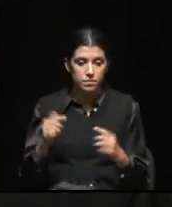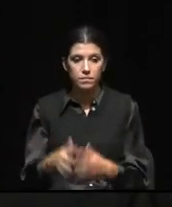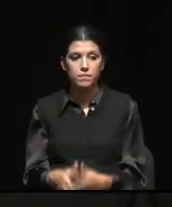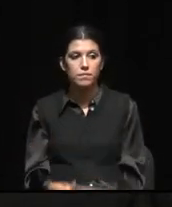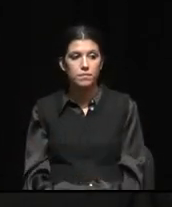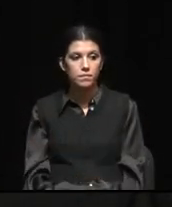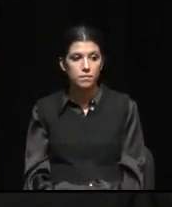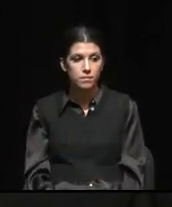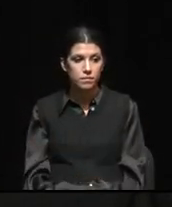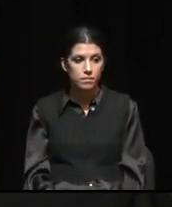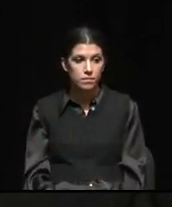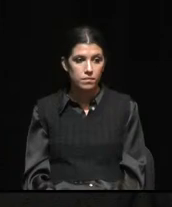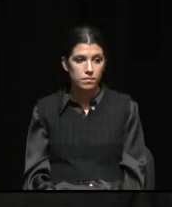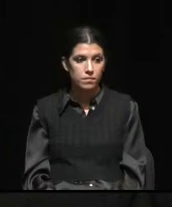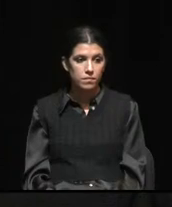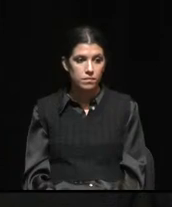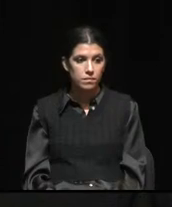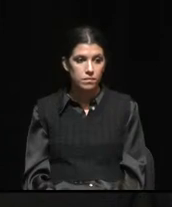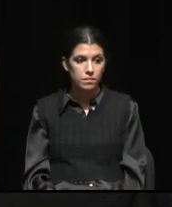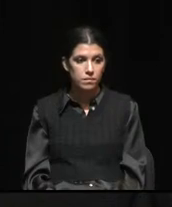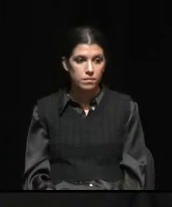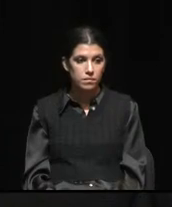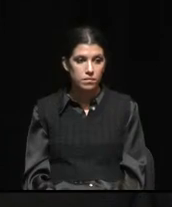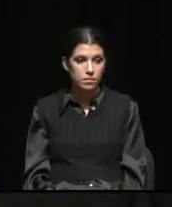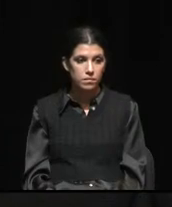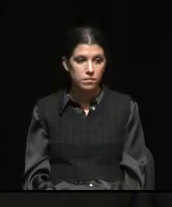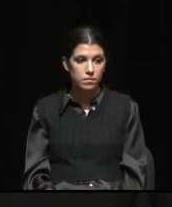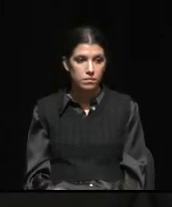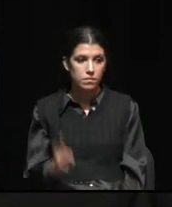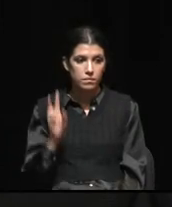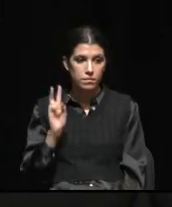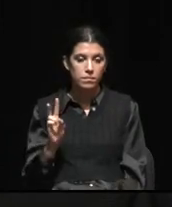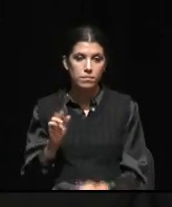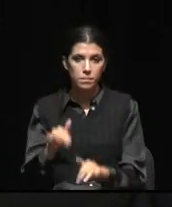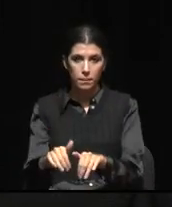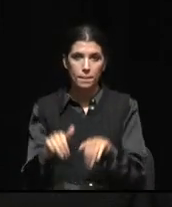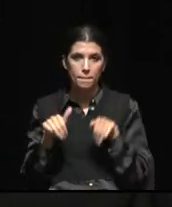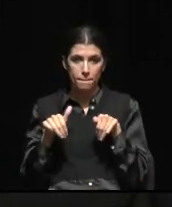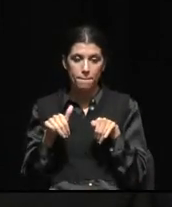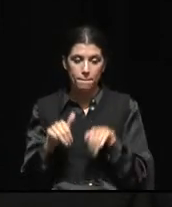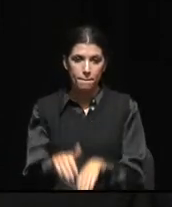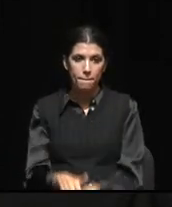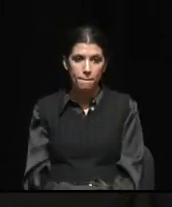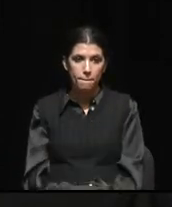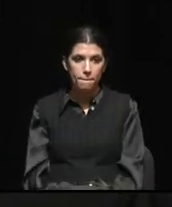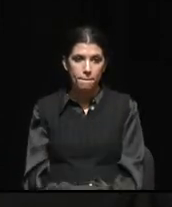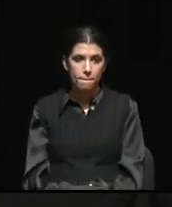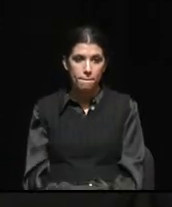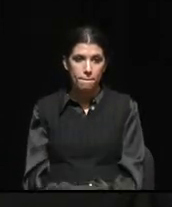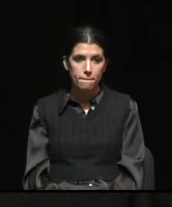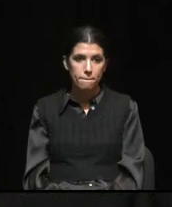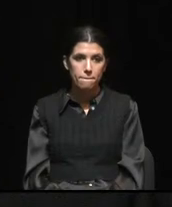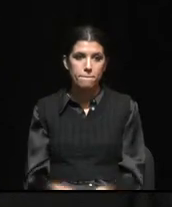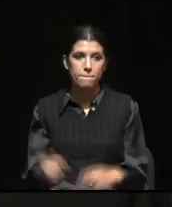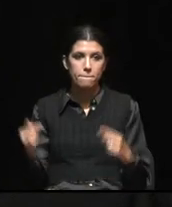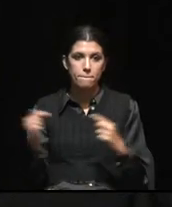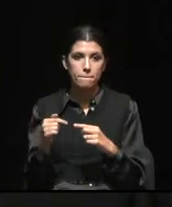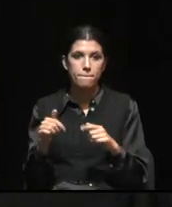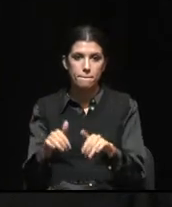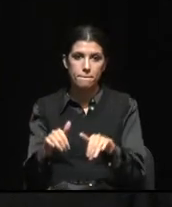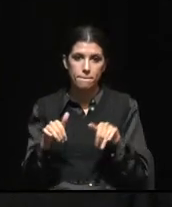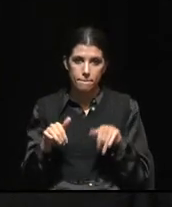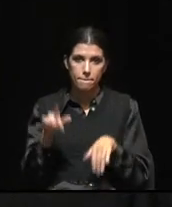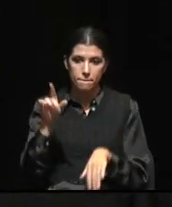CDs a favor PSD não é a favor o PSD abstém-se o CDs